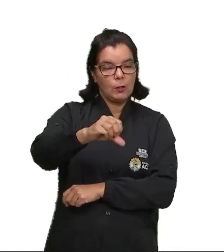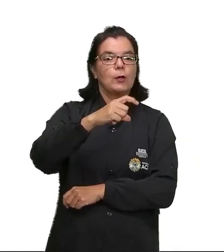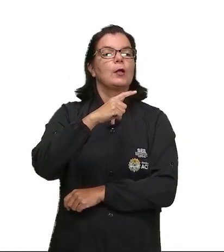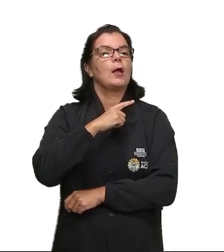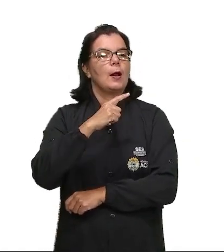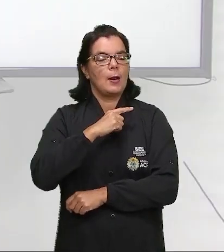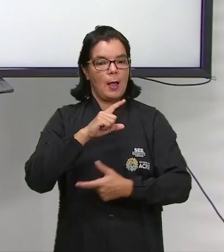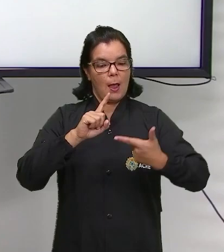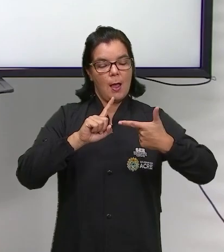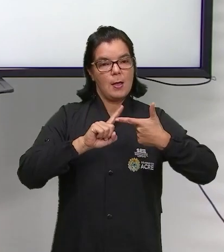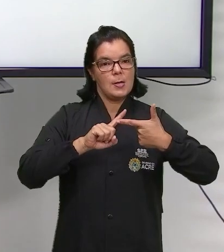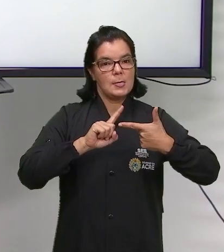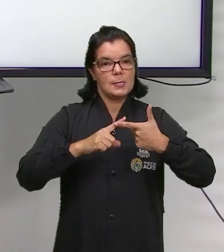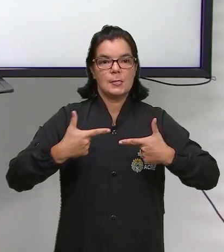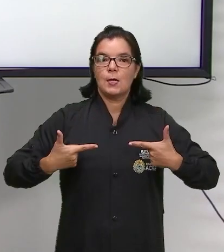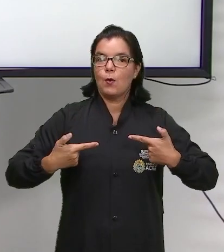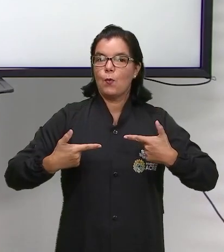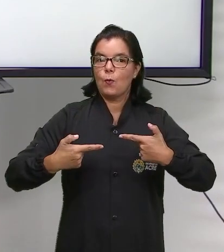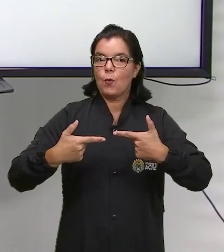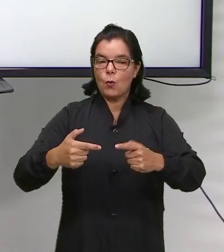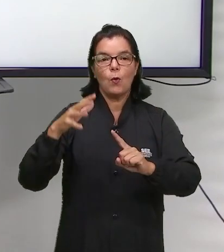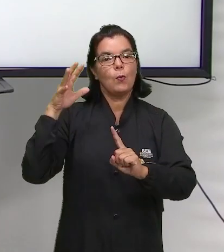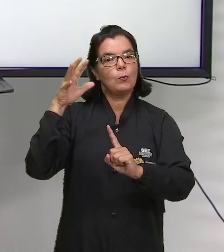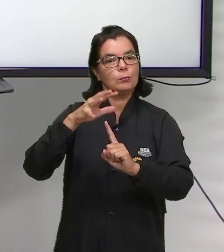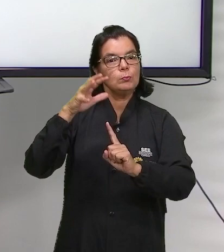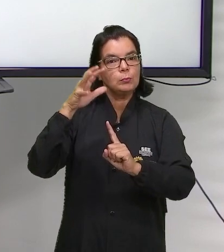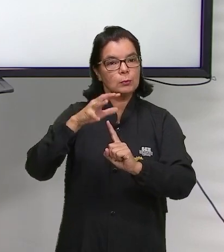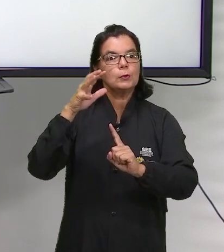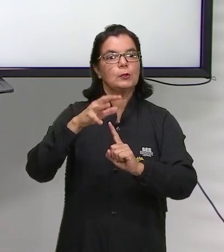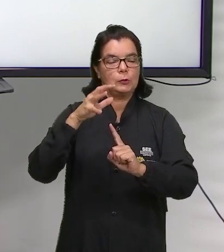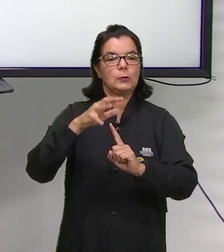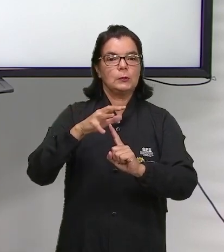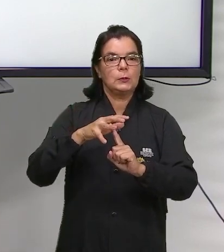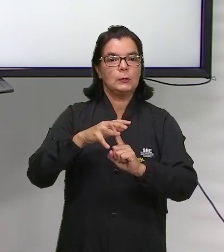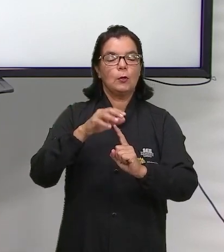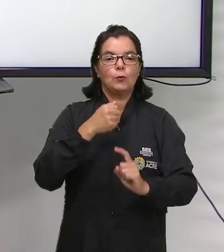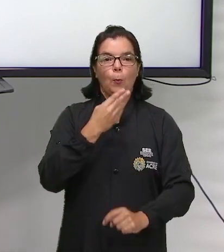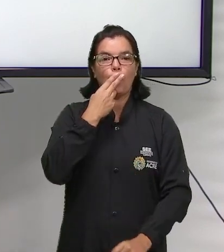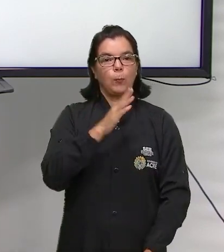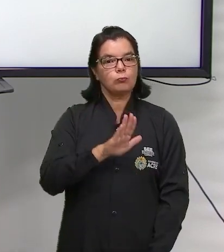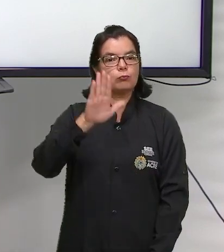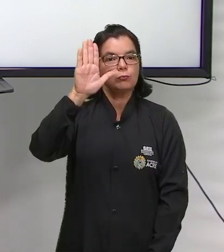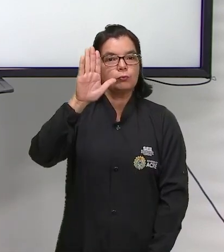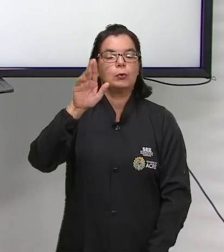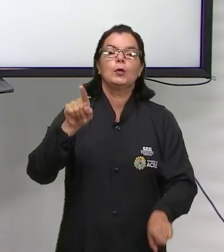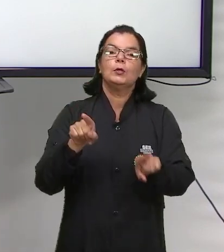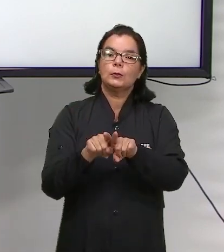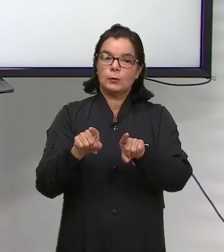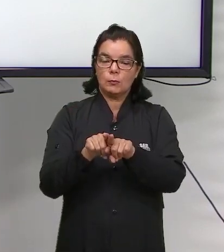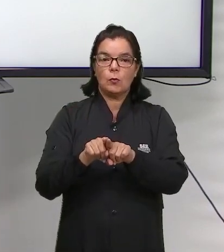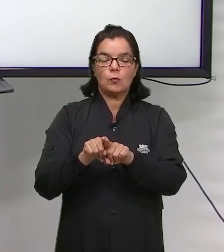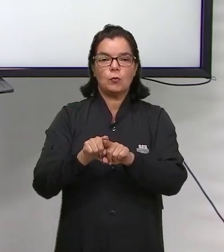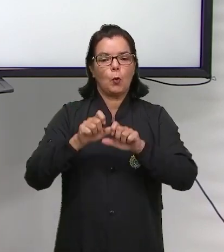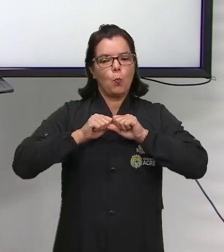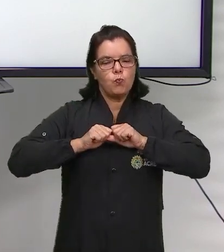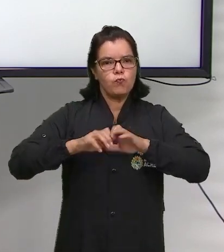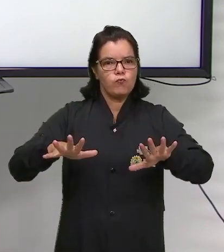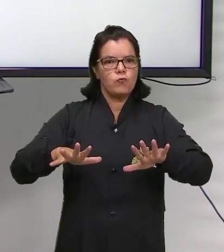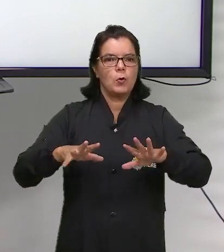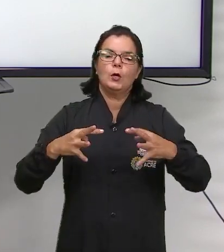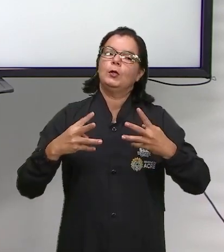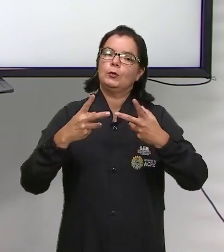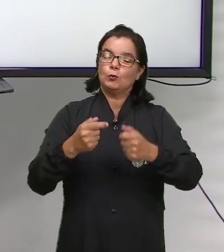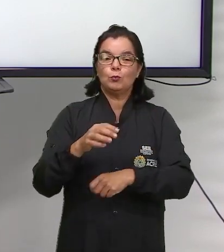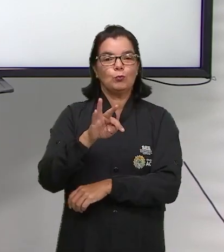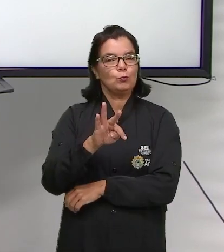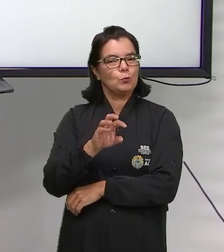ter a Segunda Guerra Mundial influenciado pelo movimento nazista, né, que surgiu com o avanço do